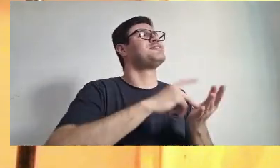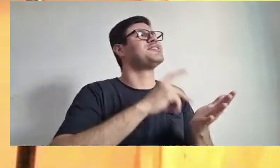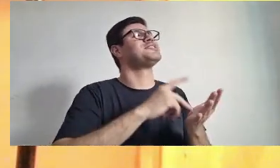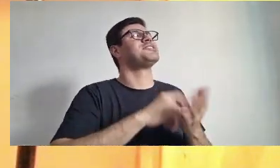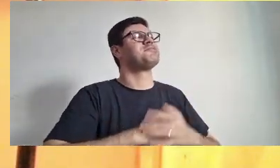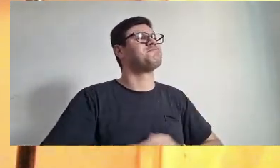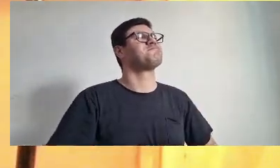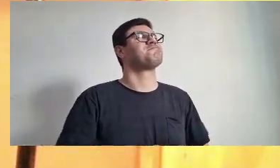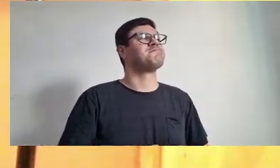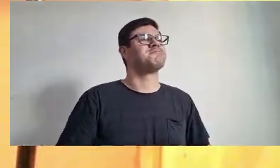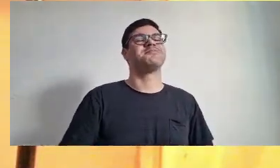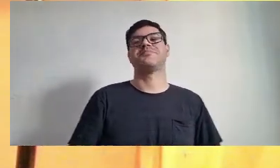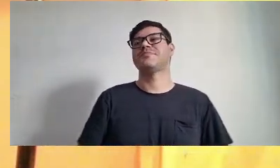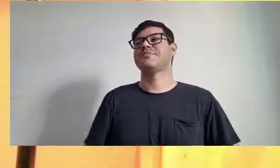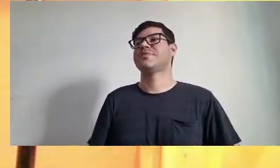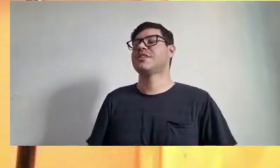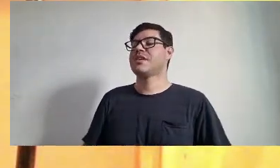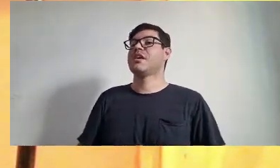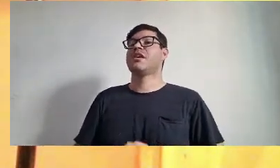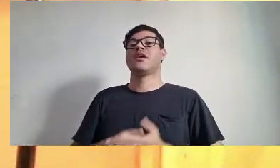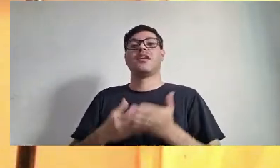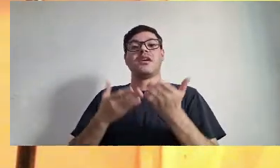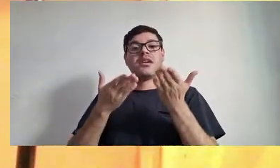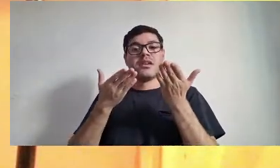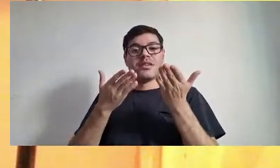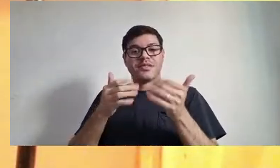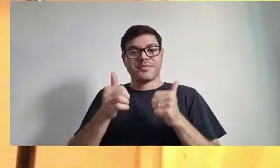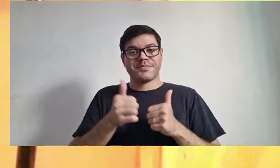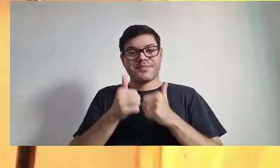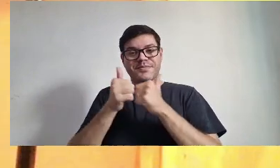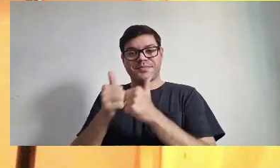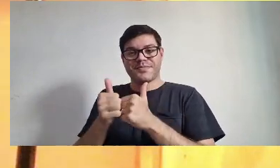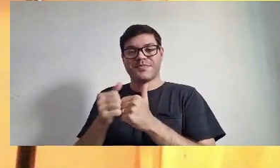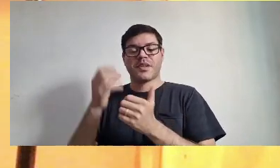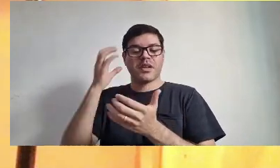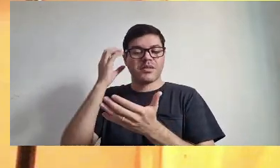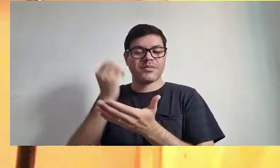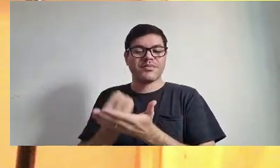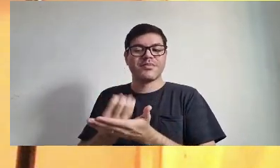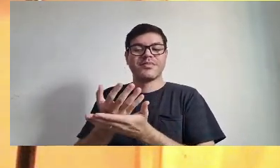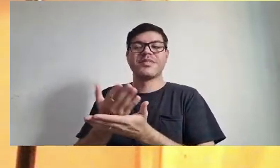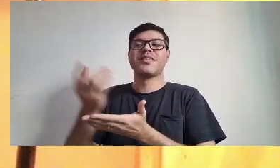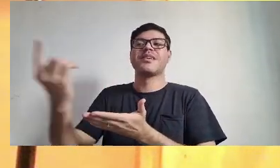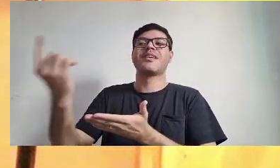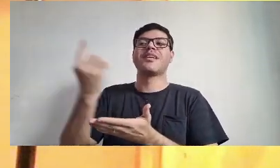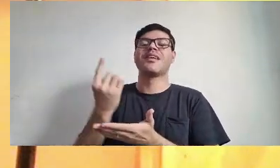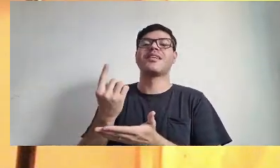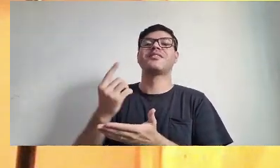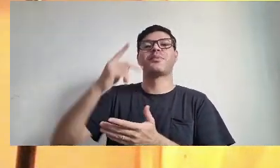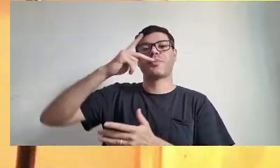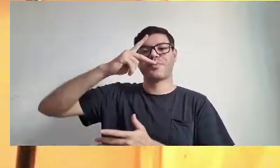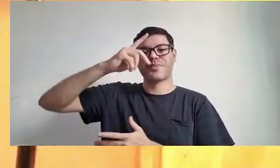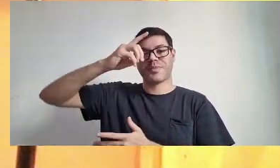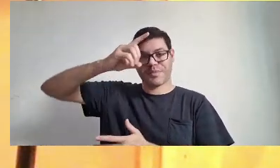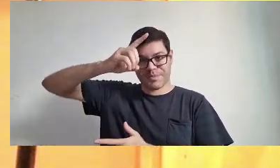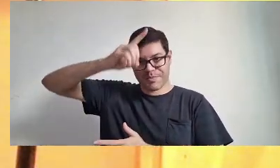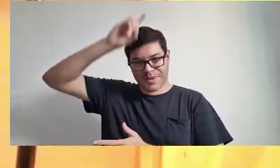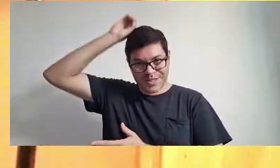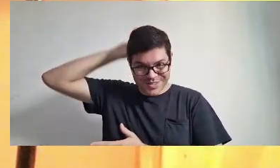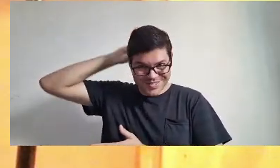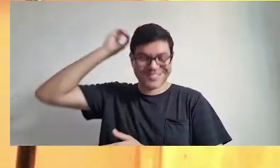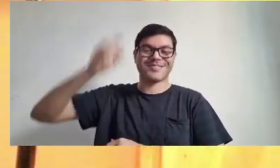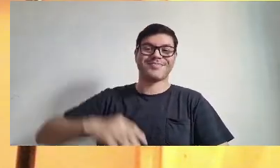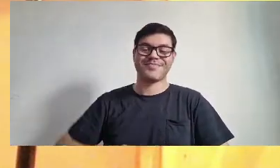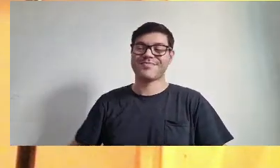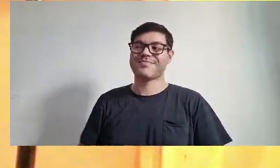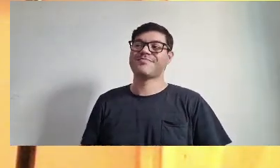É um prazer estar falando com ele. E pela amizade que nós temos e pelos conhecimentos, eu acho que a gente vai